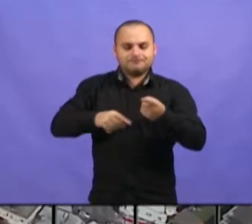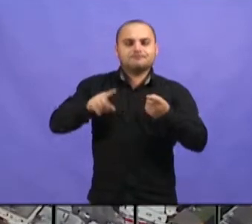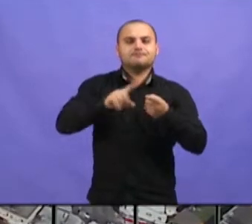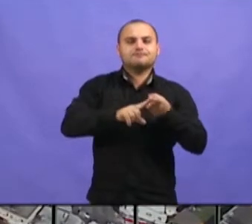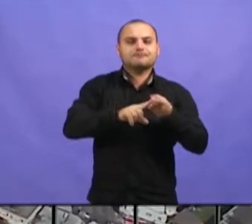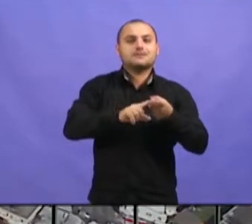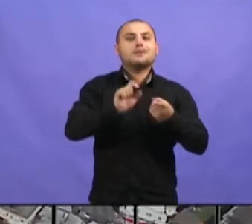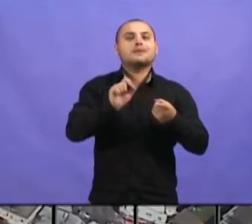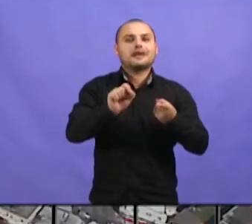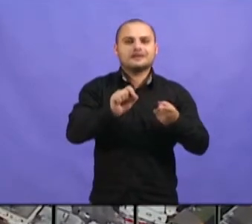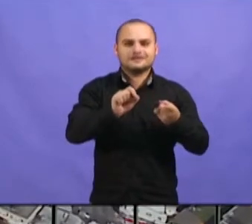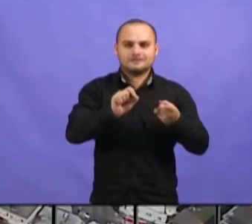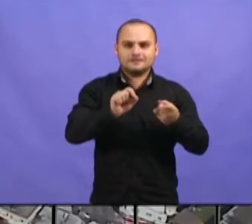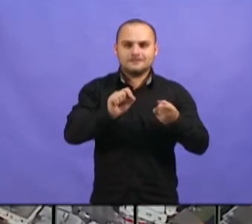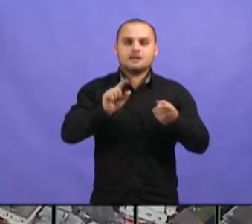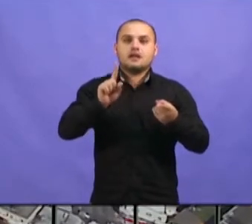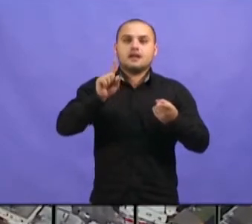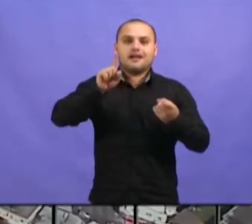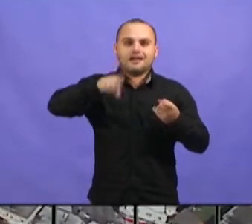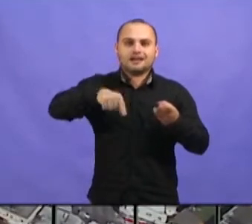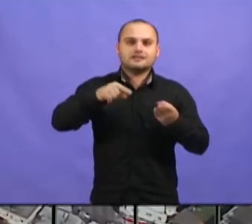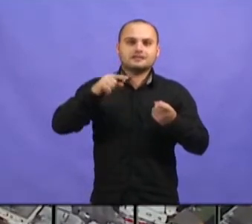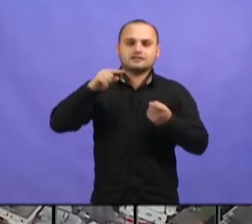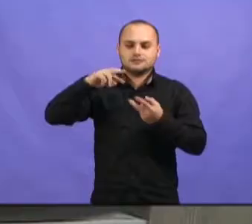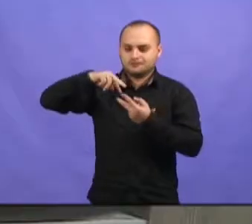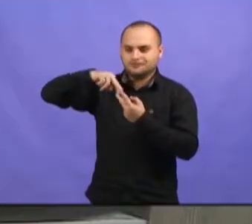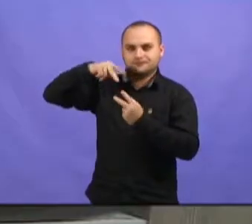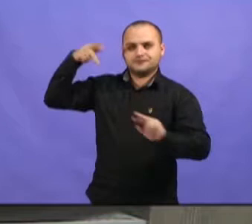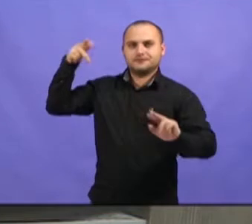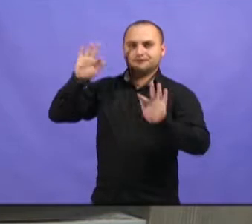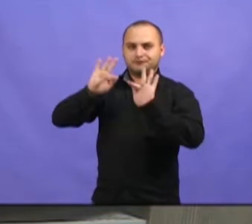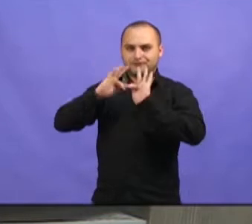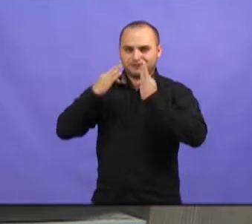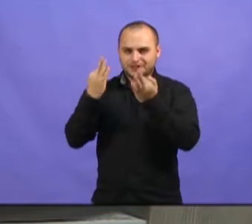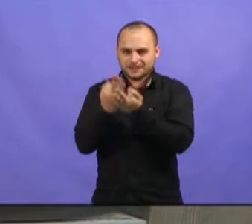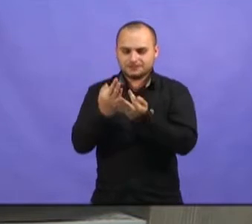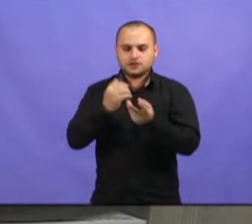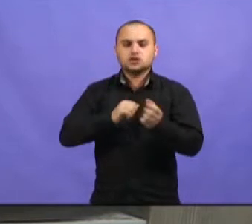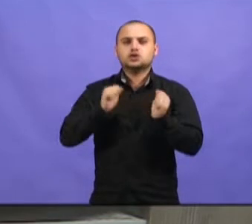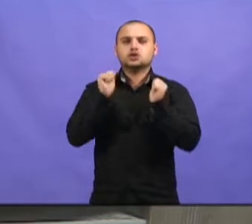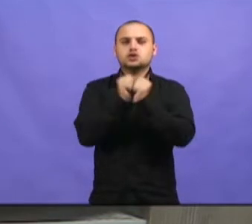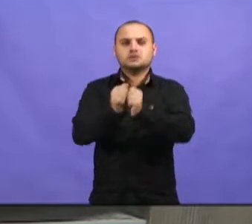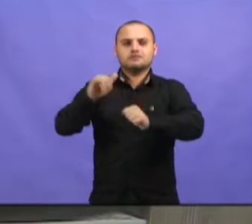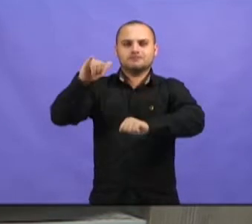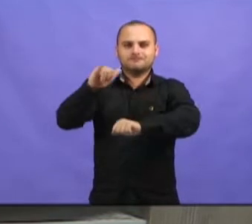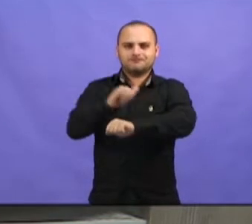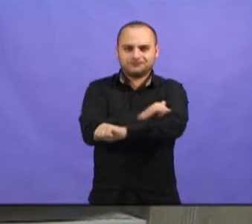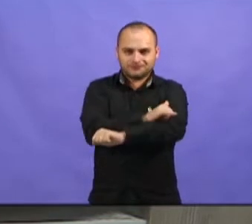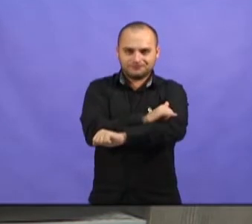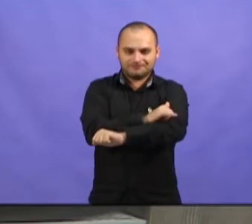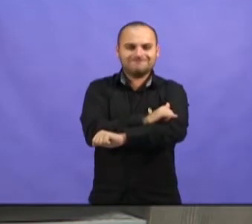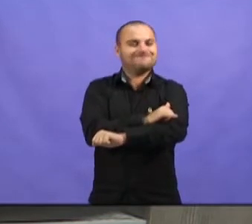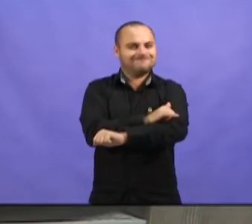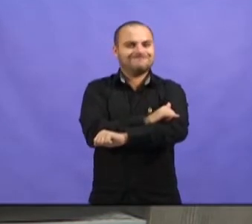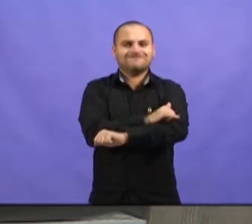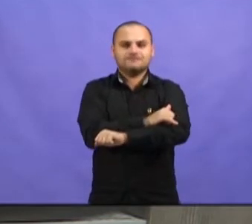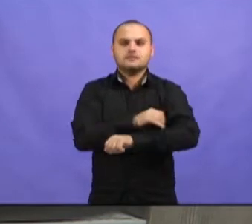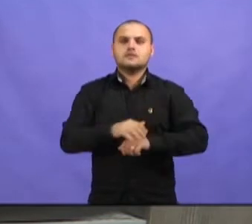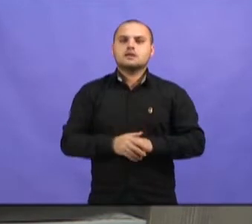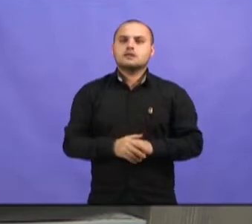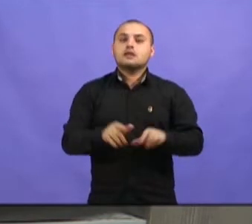a obesidade, são os fatores mais importantes. Tá? Também, pacientes da raça negra têm